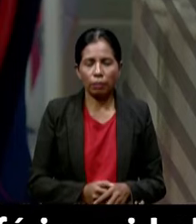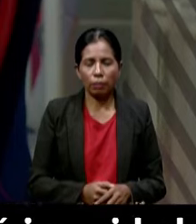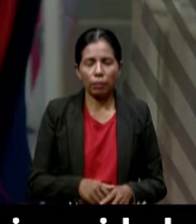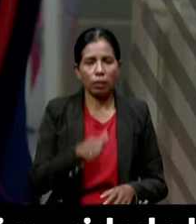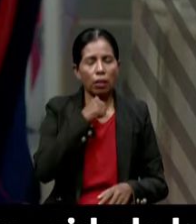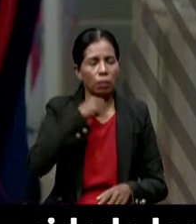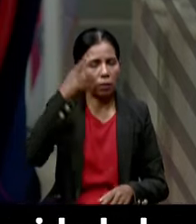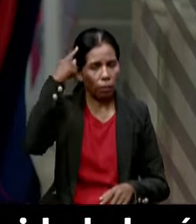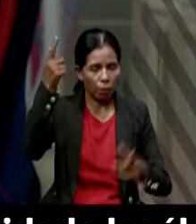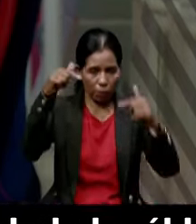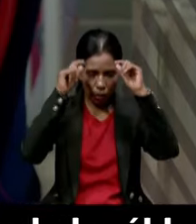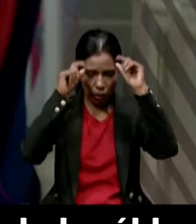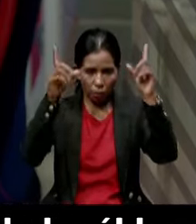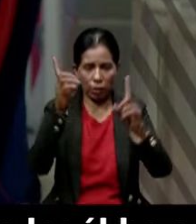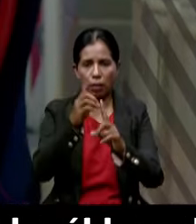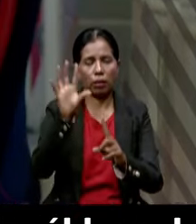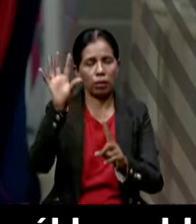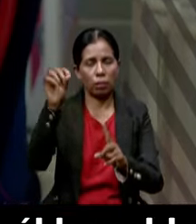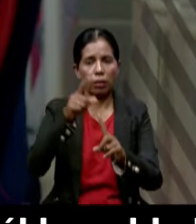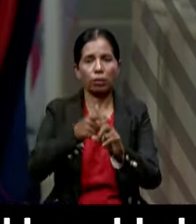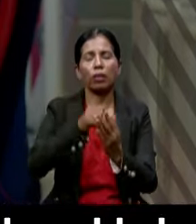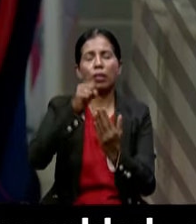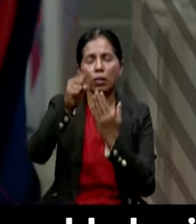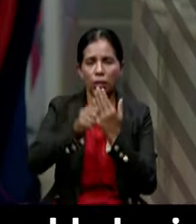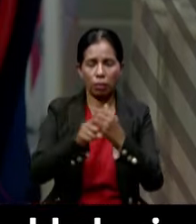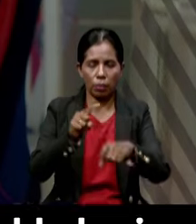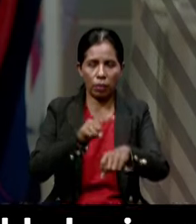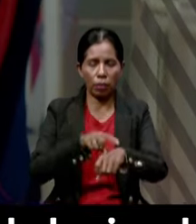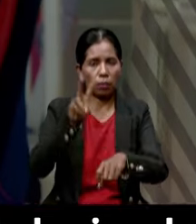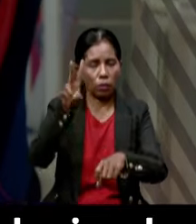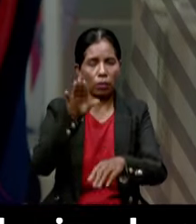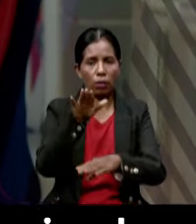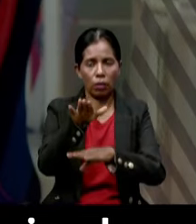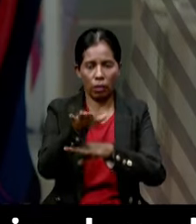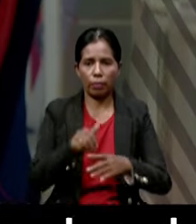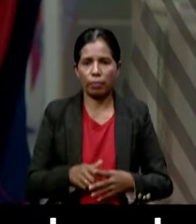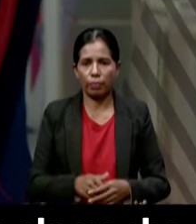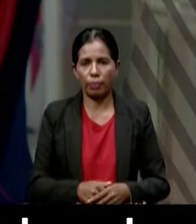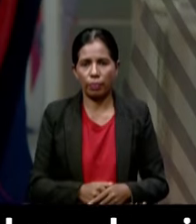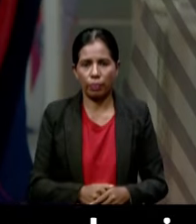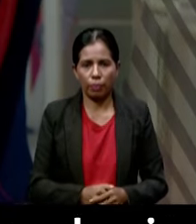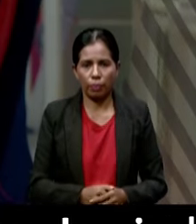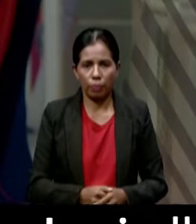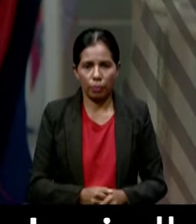Para Francisco, setor de Timor-Leste, a Lourencia foi em setembro e a Tucurua, a horas local.